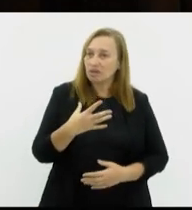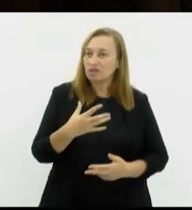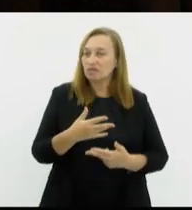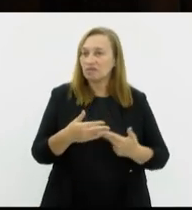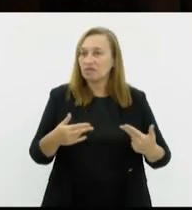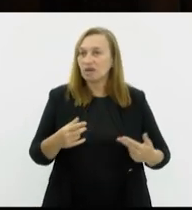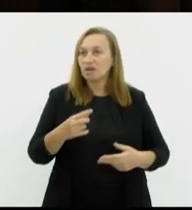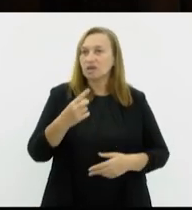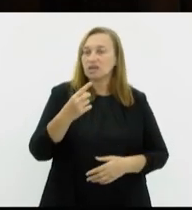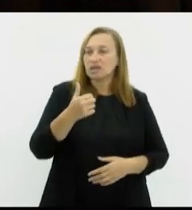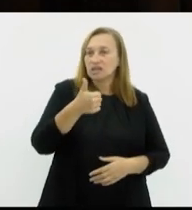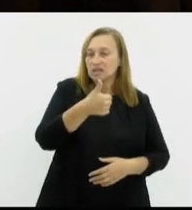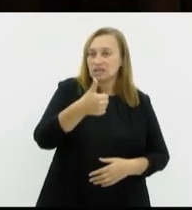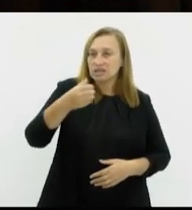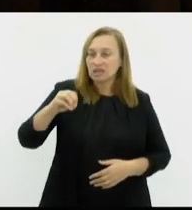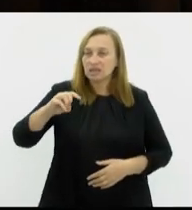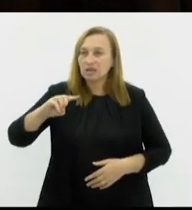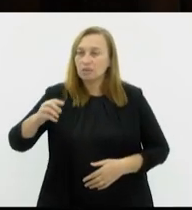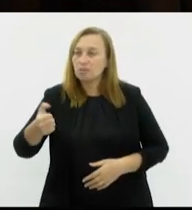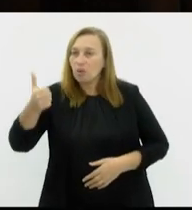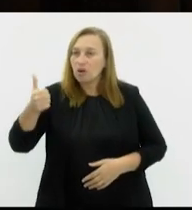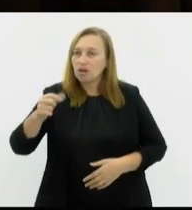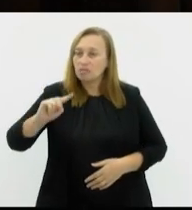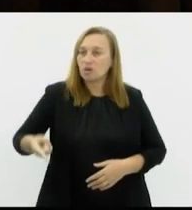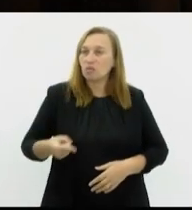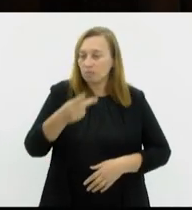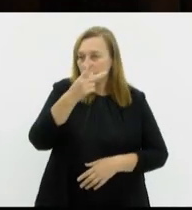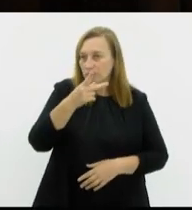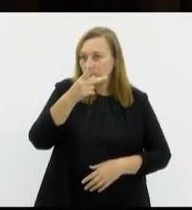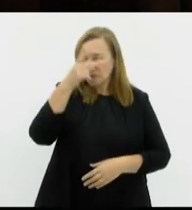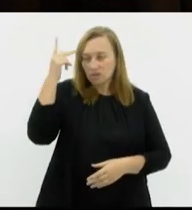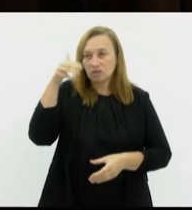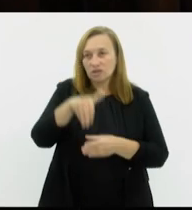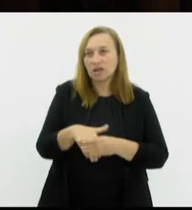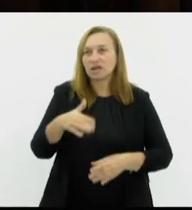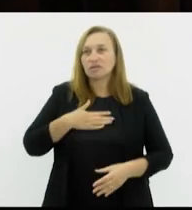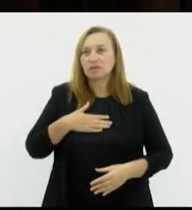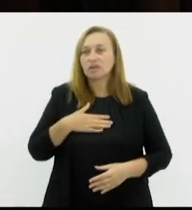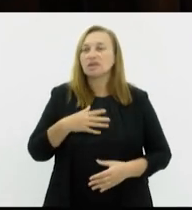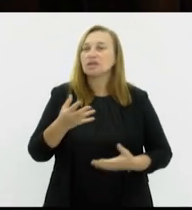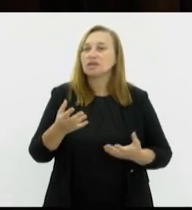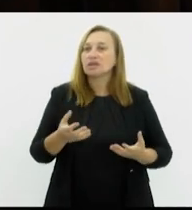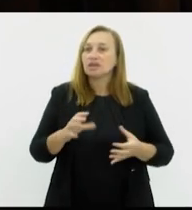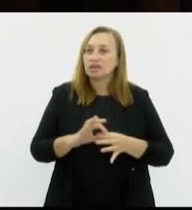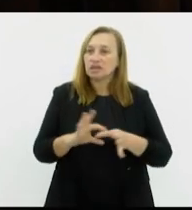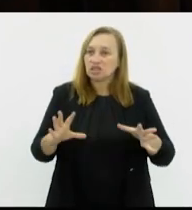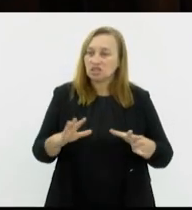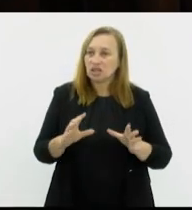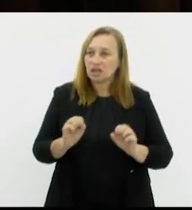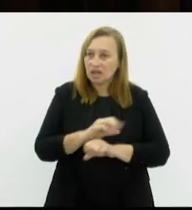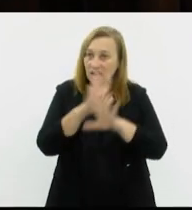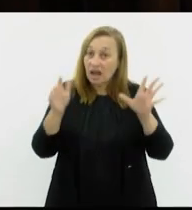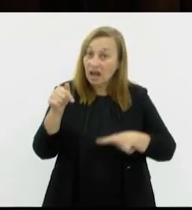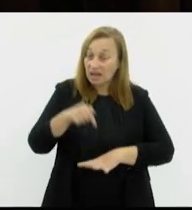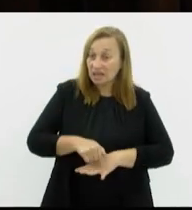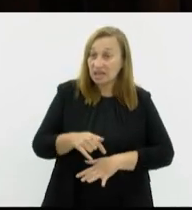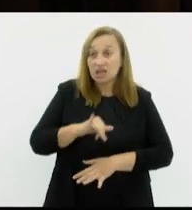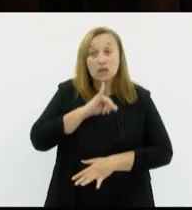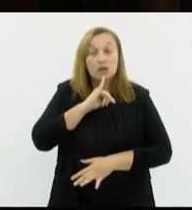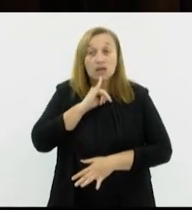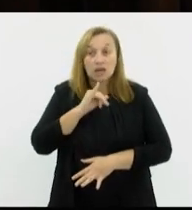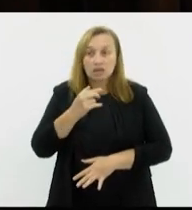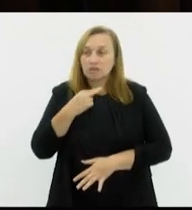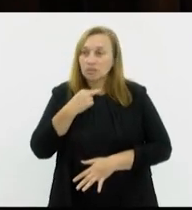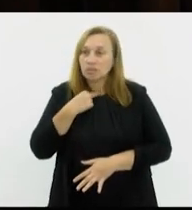102 mil pessoas que votaram em mim, estar aqui representando. E queria falar de deixar claro para o meu eleitor que aqui a gente, infelizmente, não pode votar em